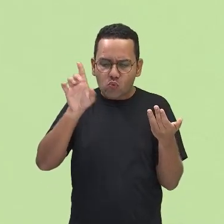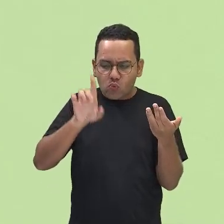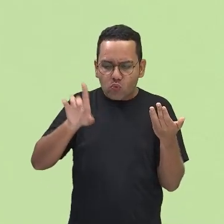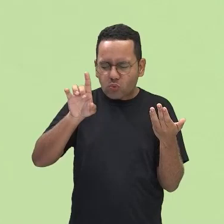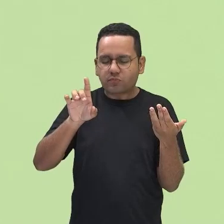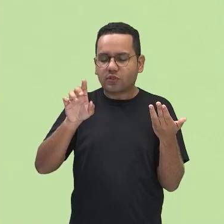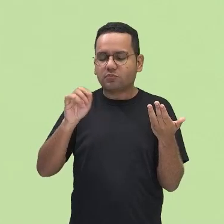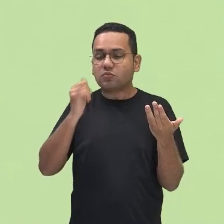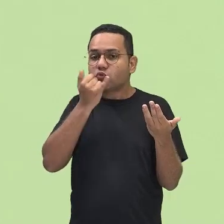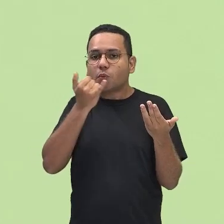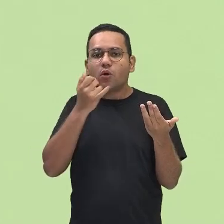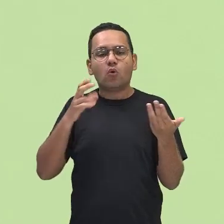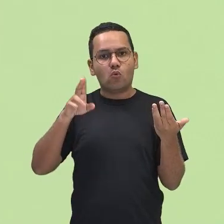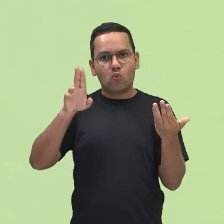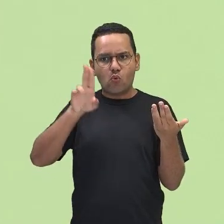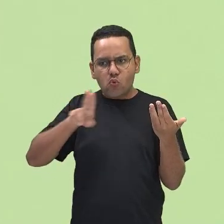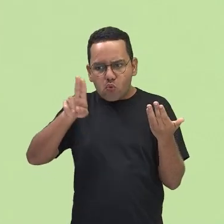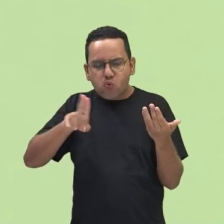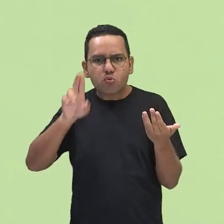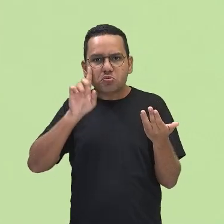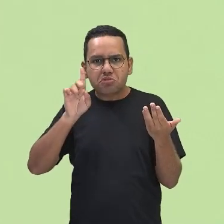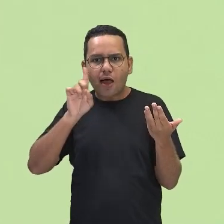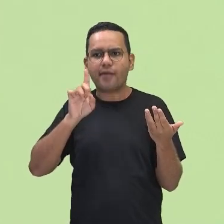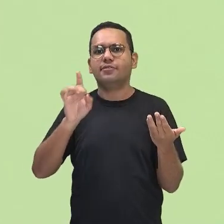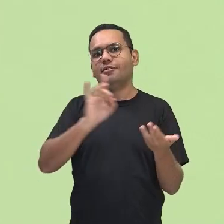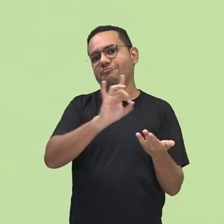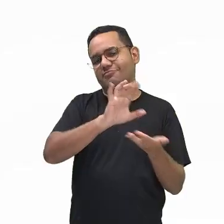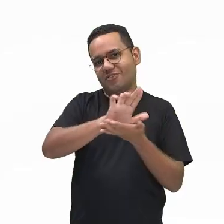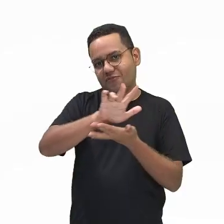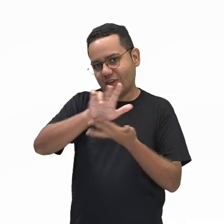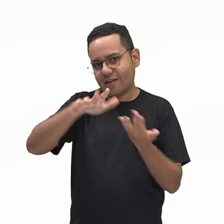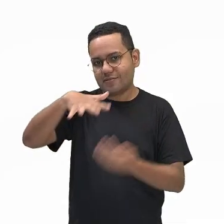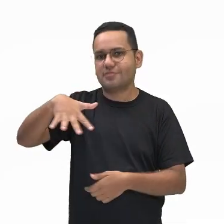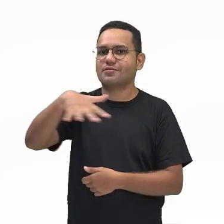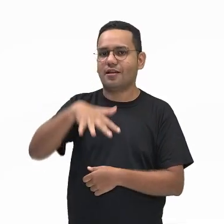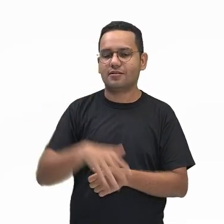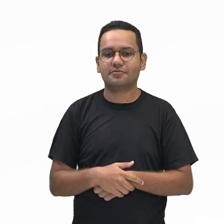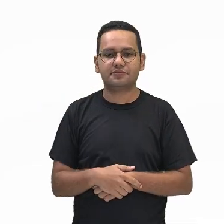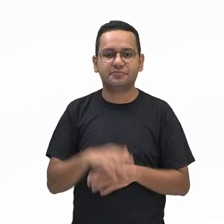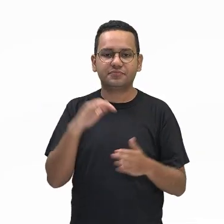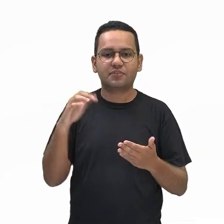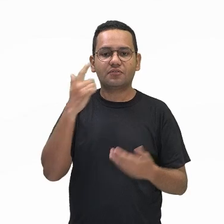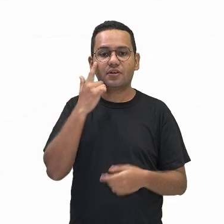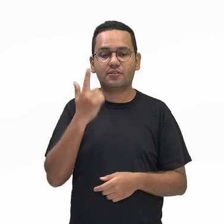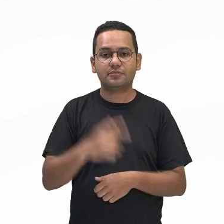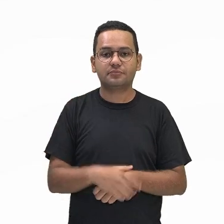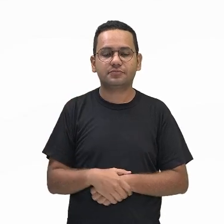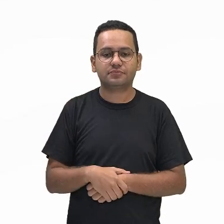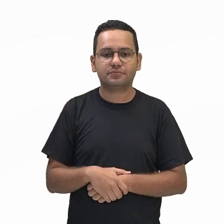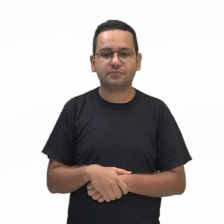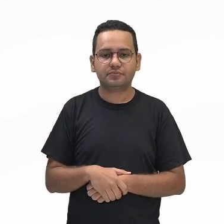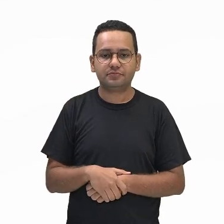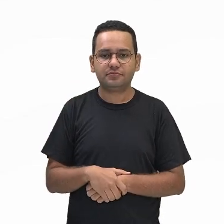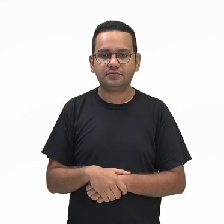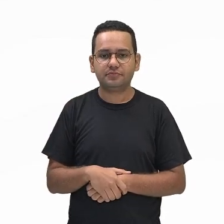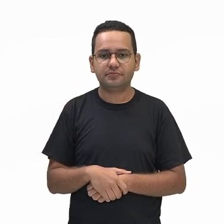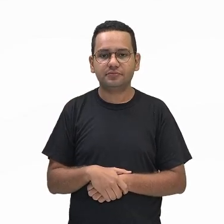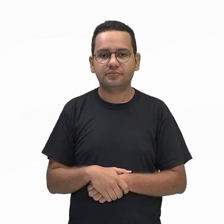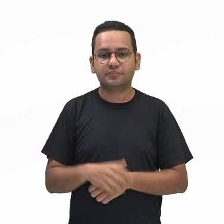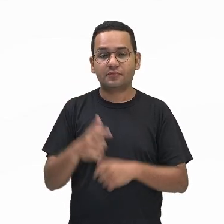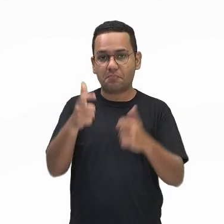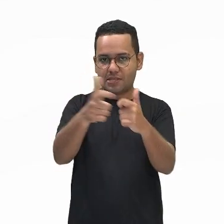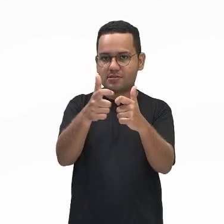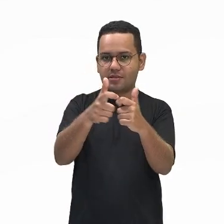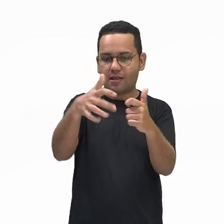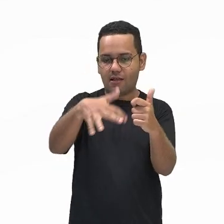sociedade, medicina, alimentação e etc. Então, vamos relembrar aí quais seriam essas aplicações. Na área da medicina, por